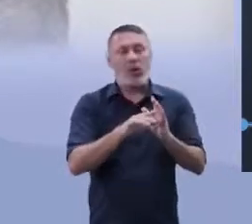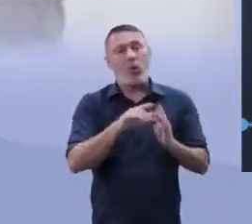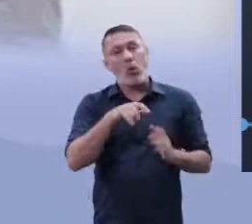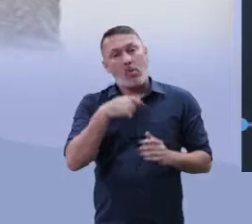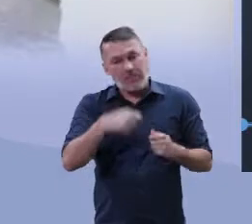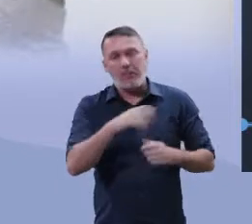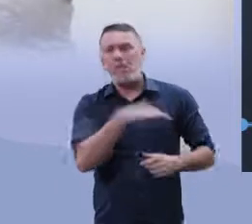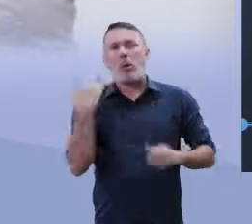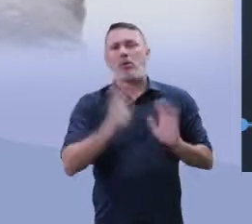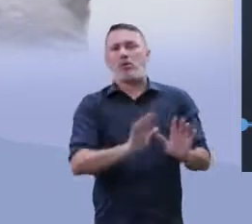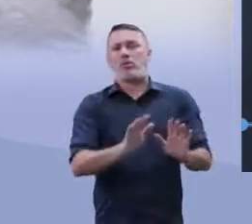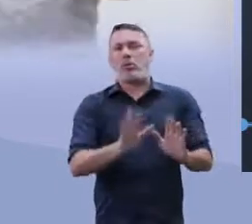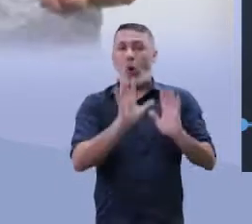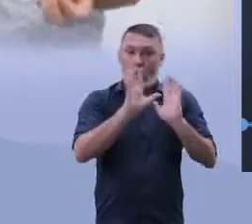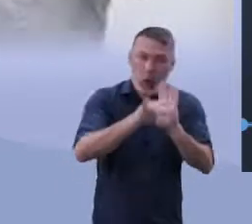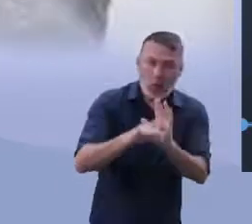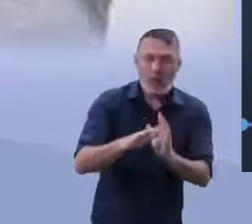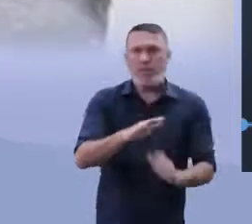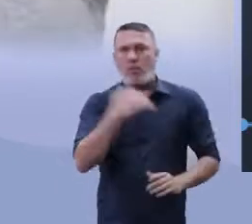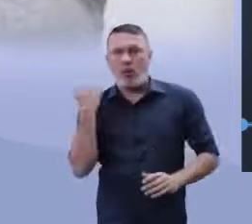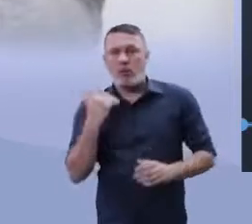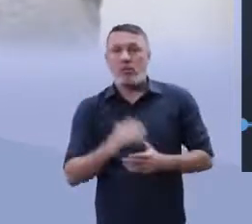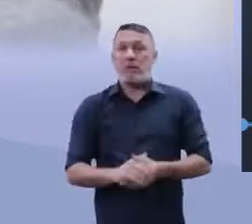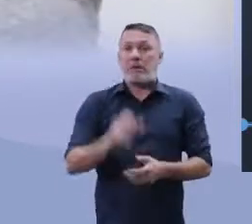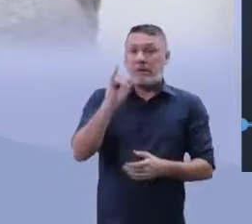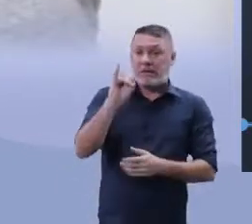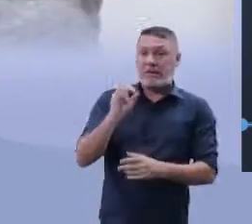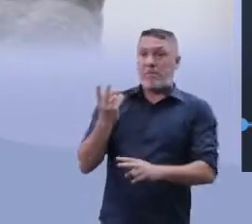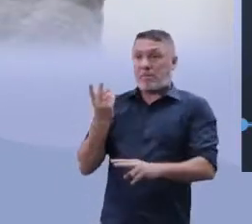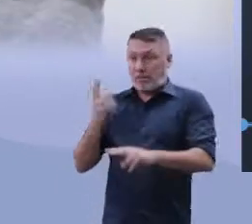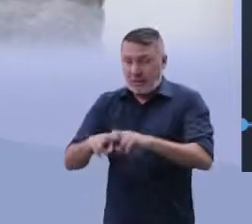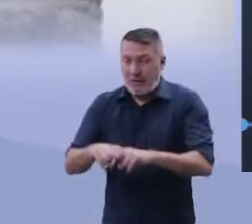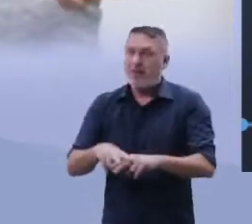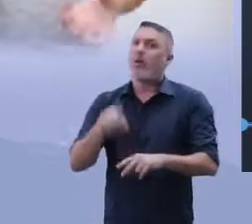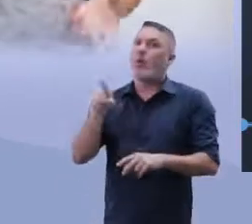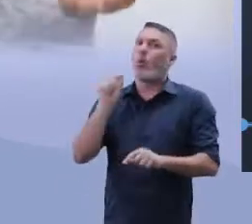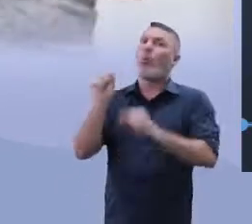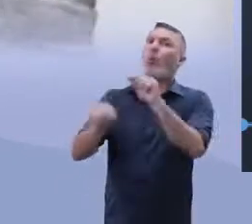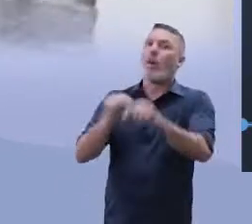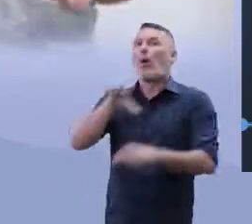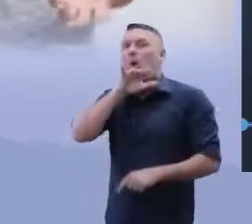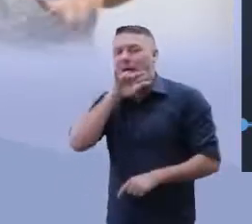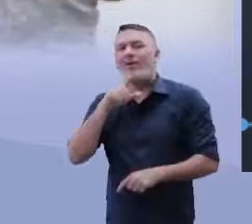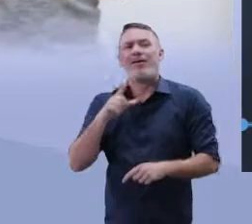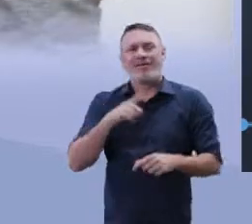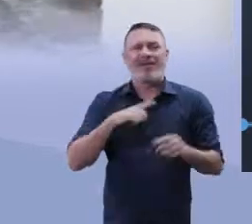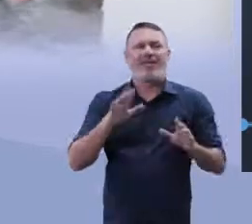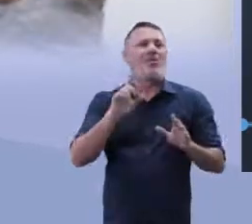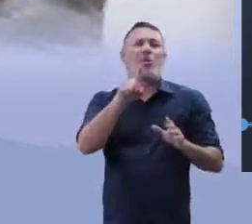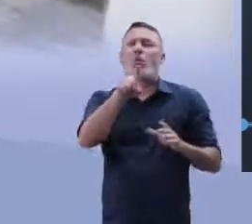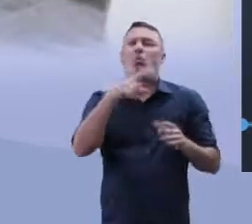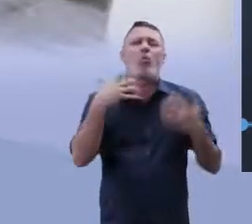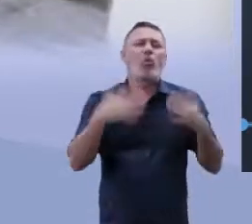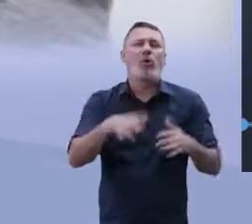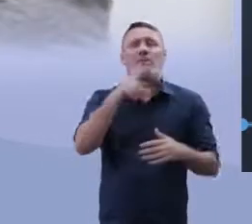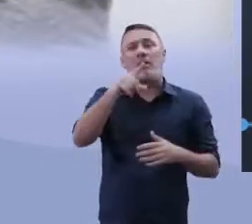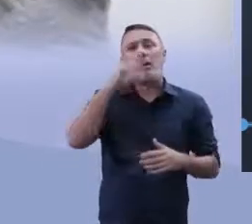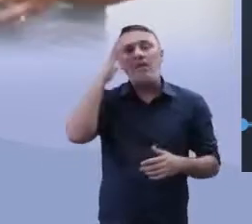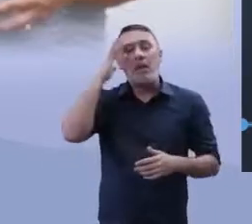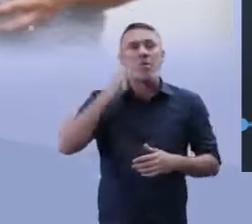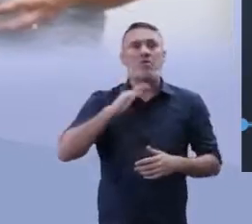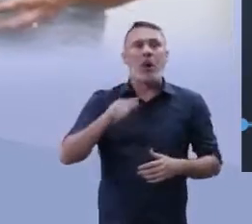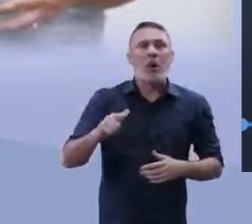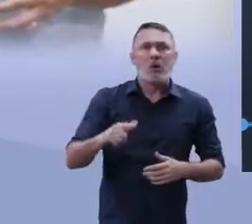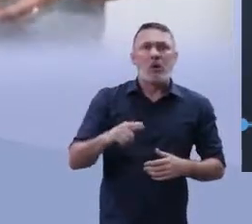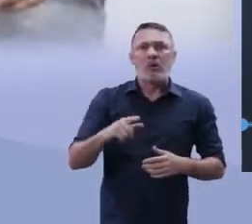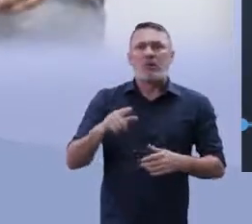morto, ou se está ali porque boa coisa não fez. Não é esse viés que eu quero que vocês pensem nessa